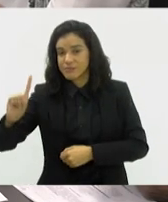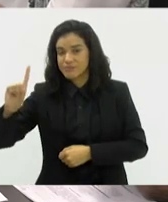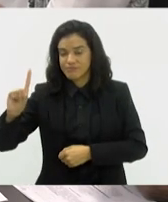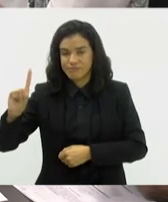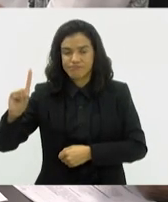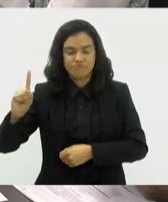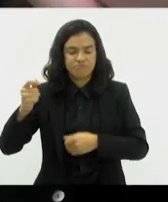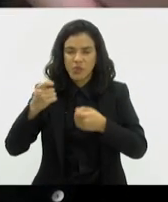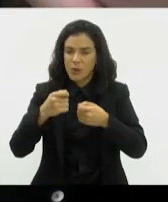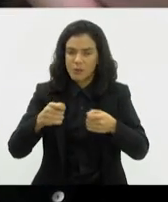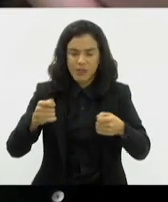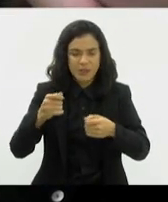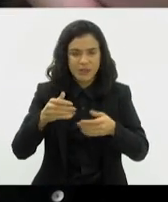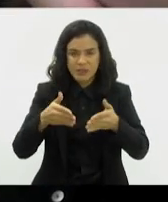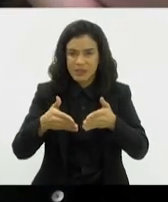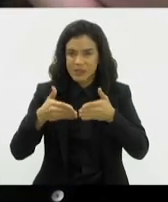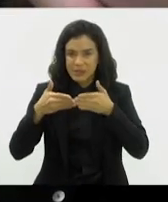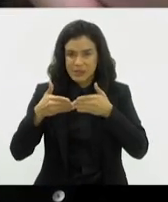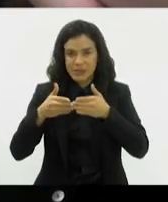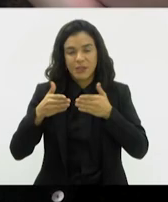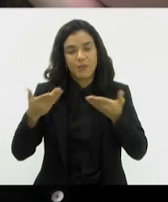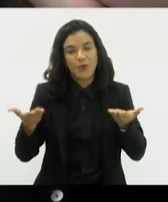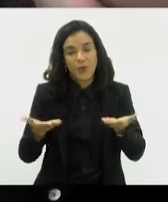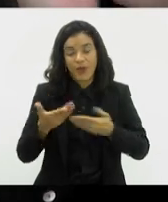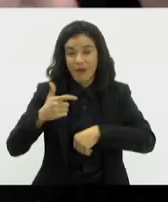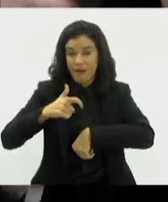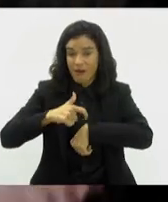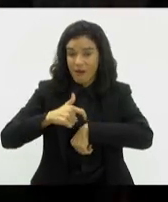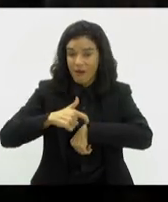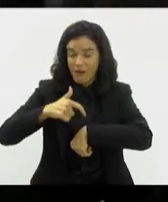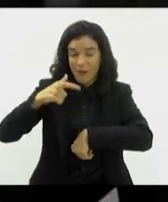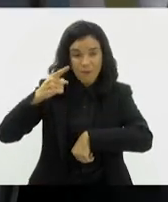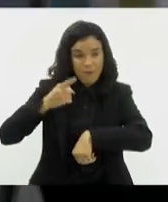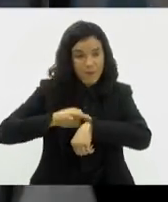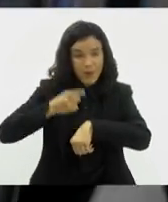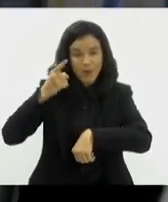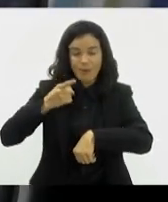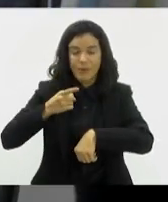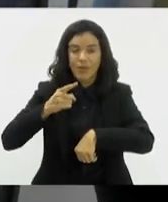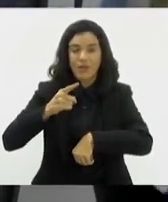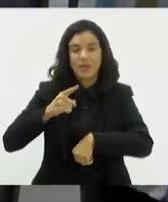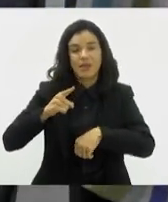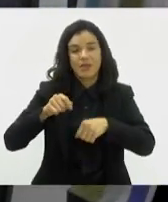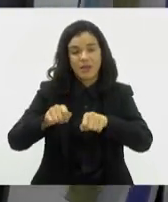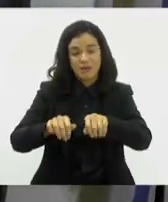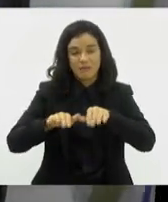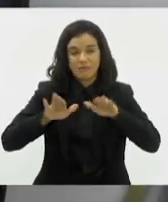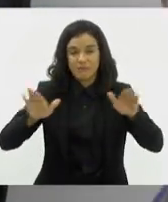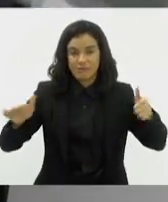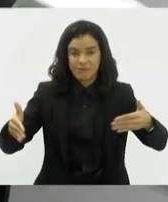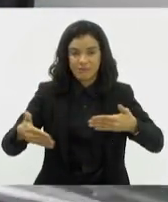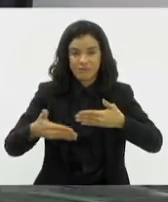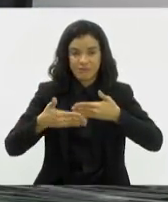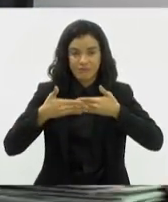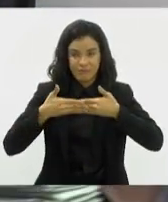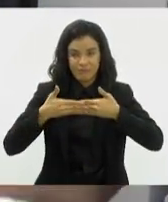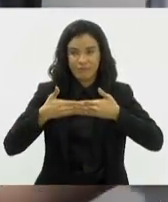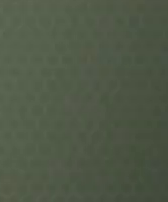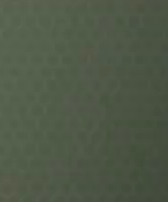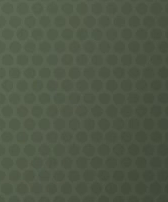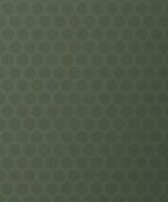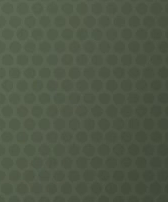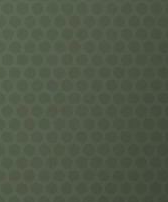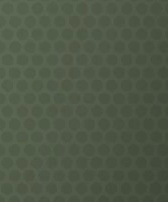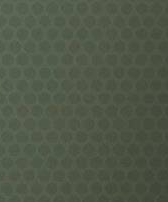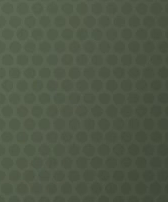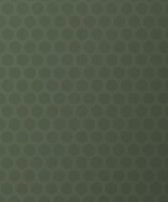Não precisa pedir licença para se retirar, porque nesse exato momento a sessão está terminada, porque nós vamos para o Colégio de Líderes.